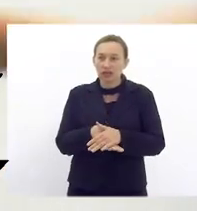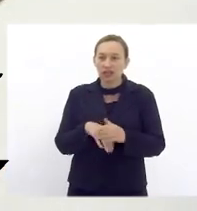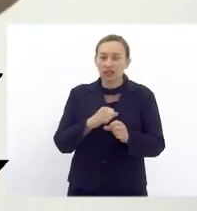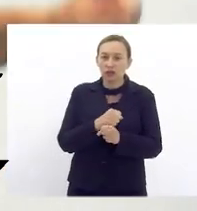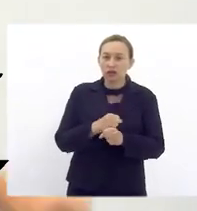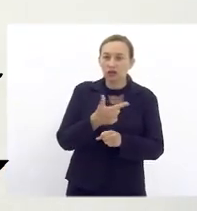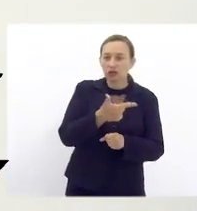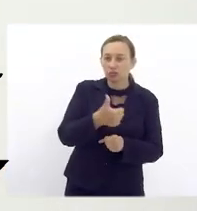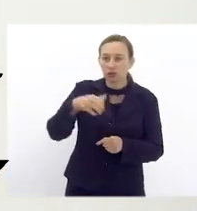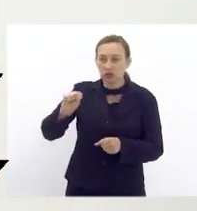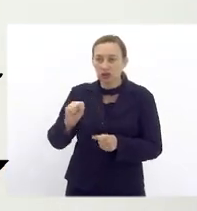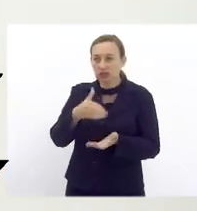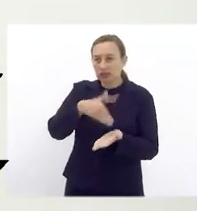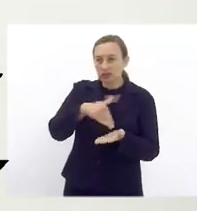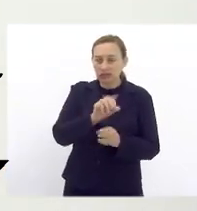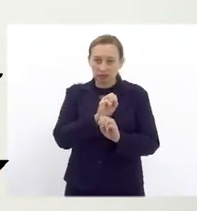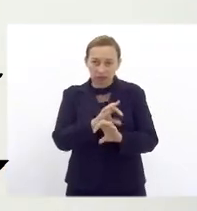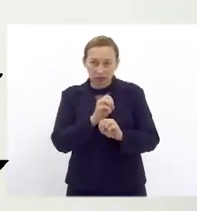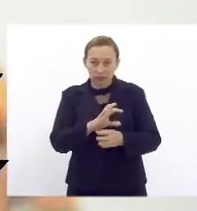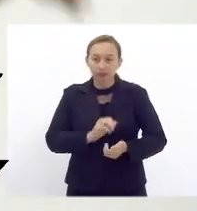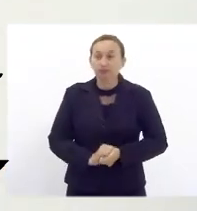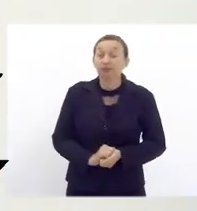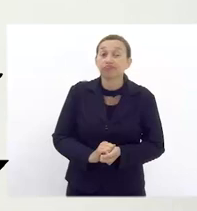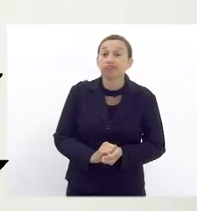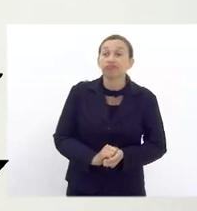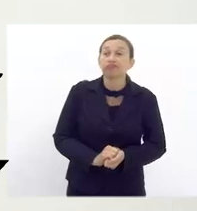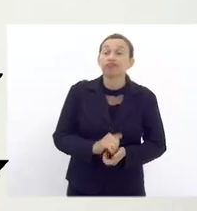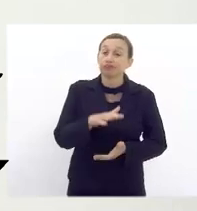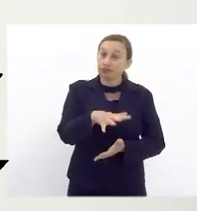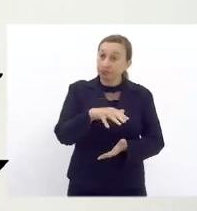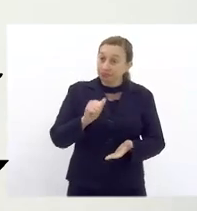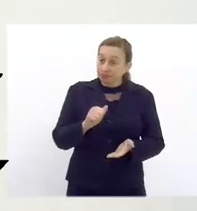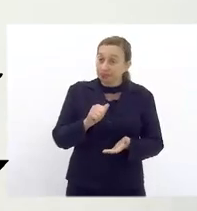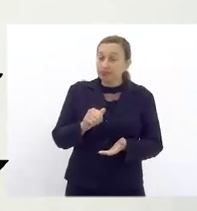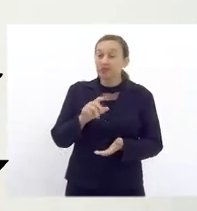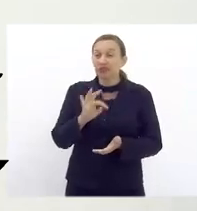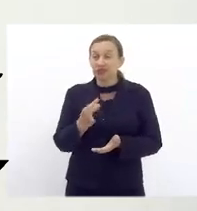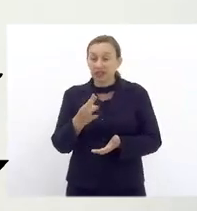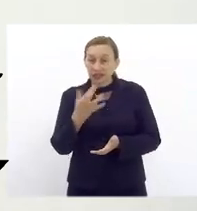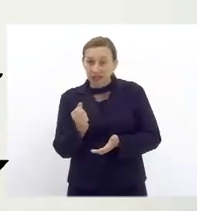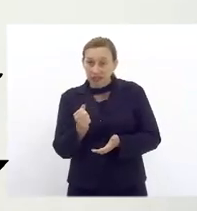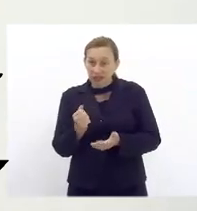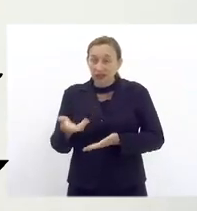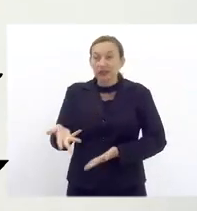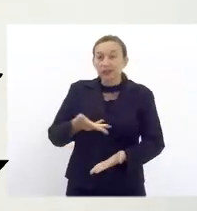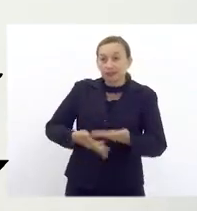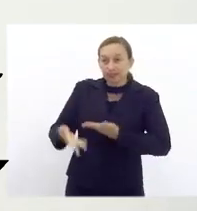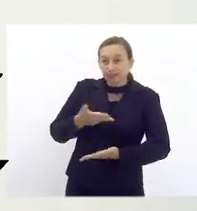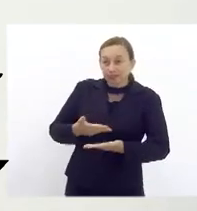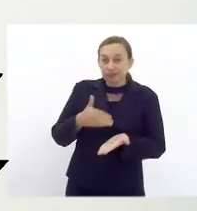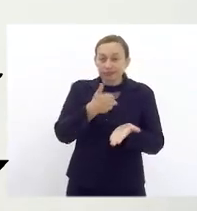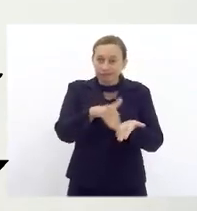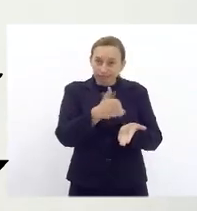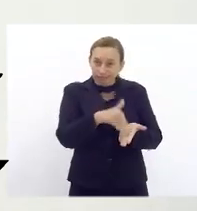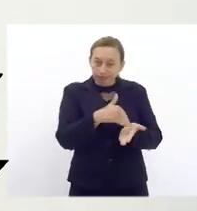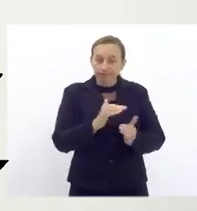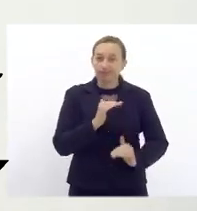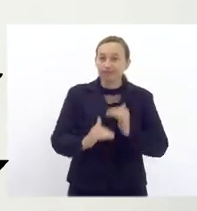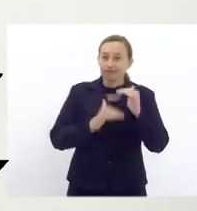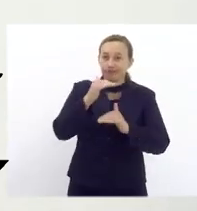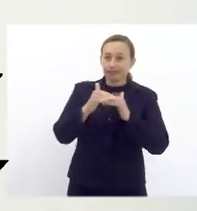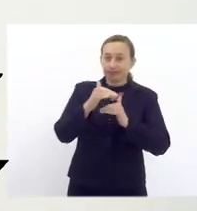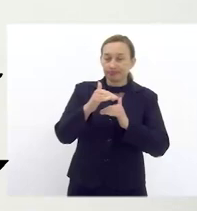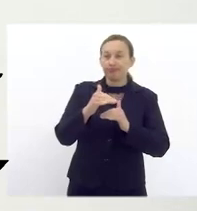na Secretaria de Educação e aí eu peguei a cartilha e nós fomos em parceria com a secretaria de Desenvolvimento